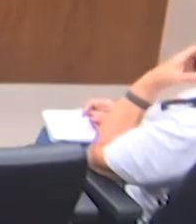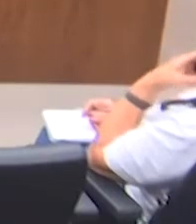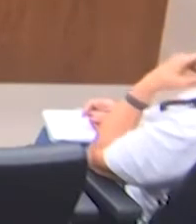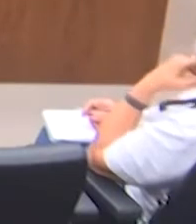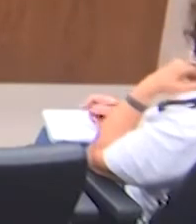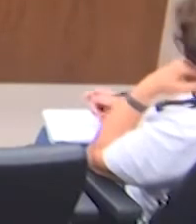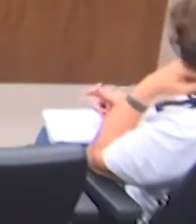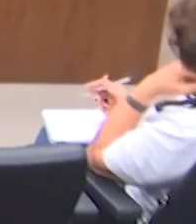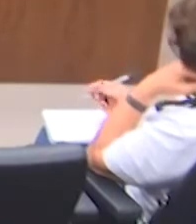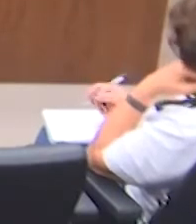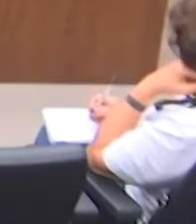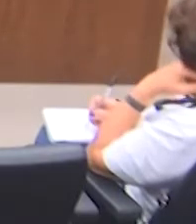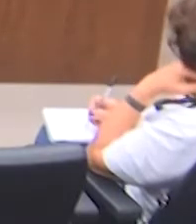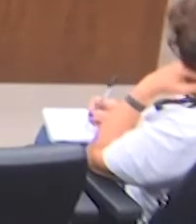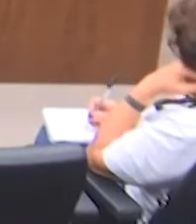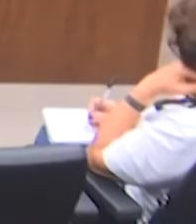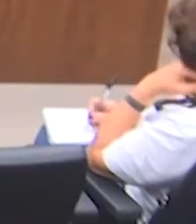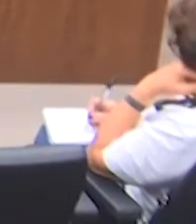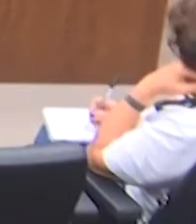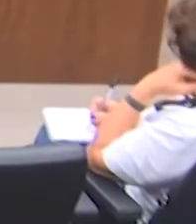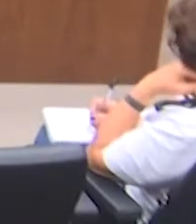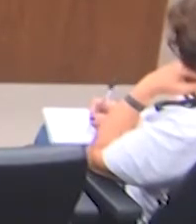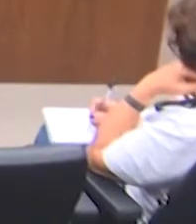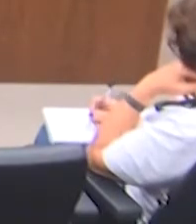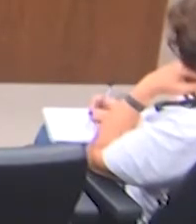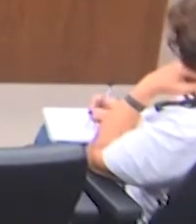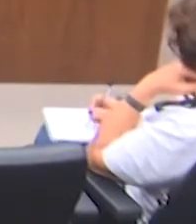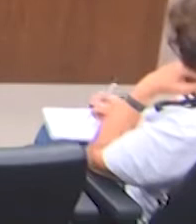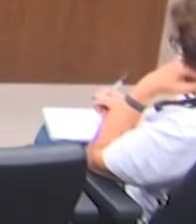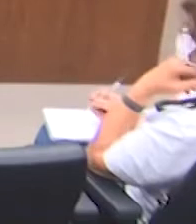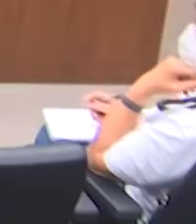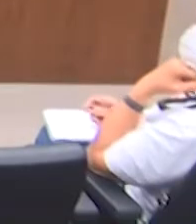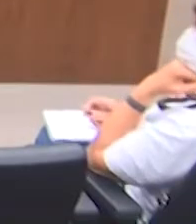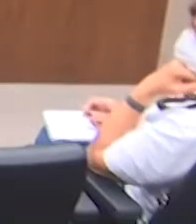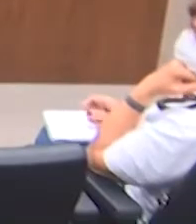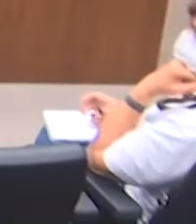Queria, primeiramente, parabenizar